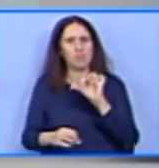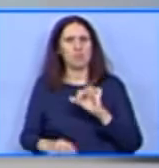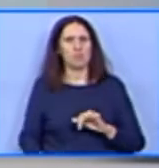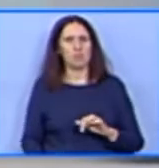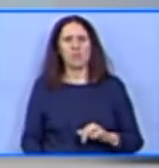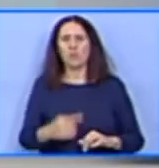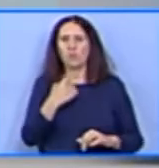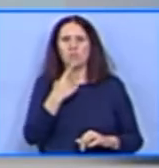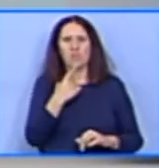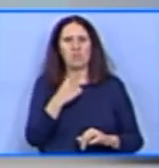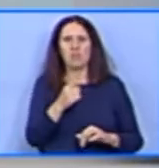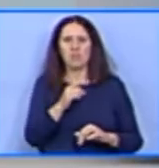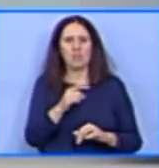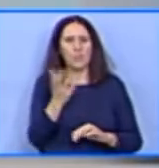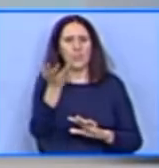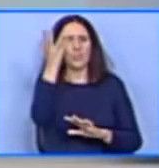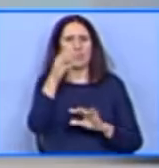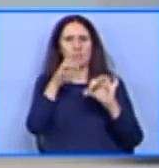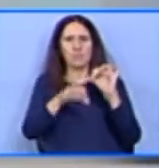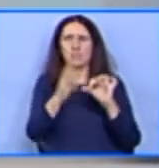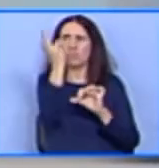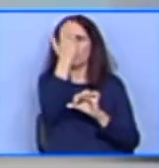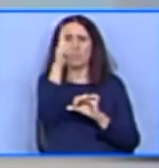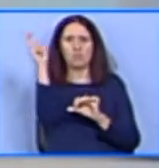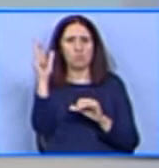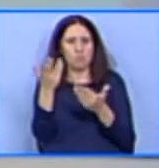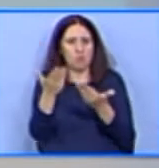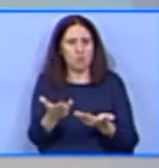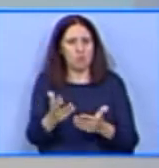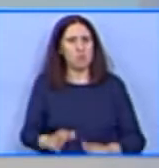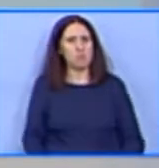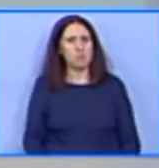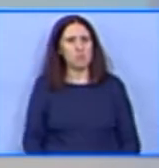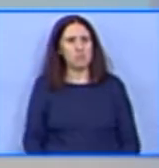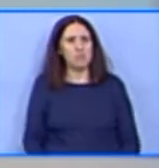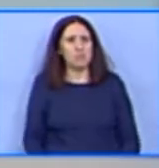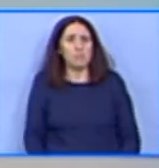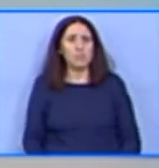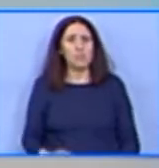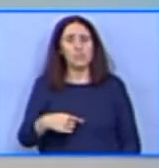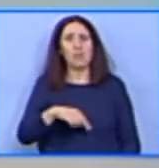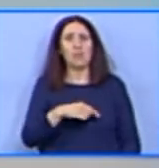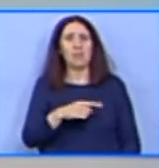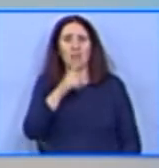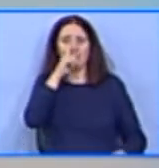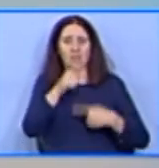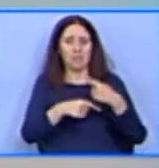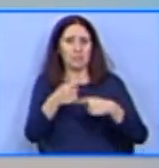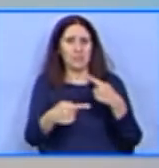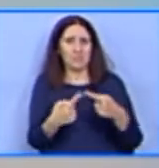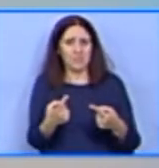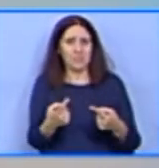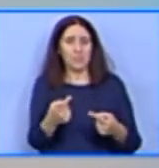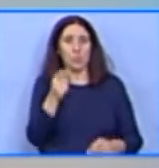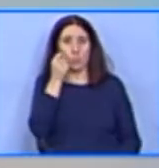o infinito da grandeza da mensagem que é transmitida. Porque já estamos demasiado habituados, não é? E, portanto, como